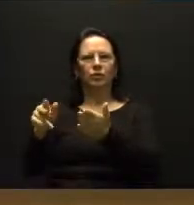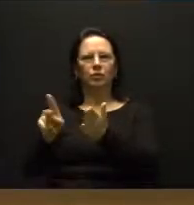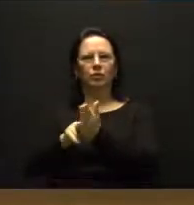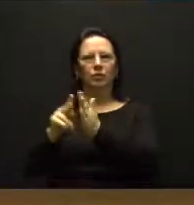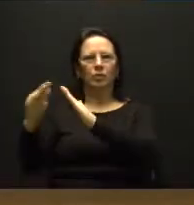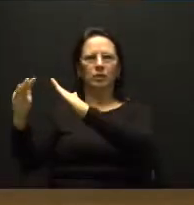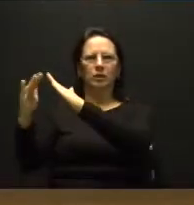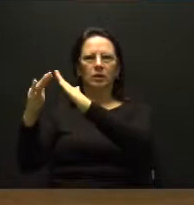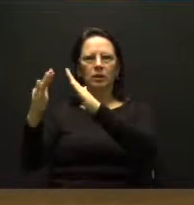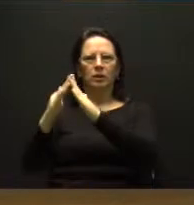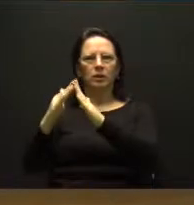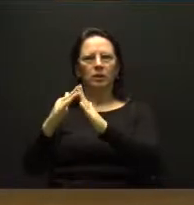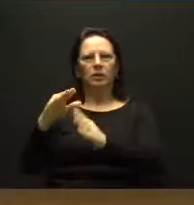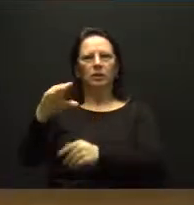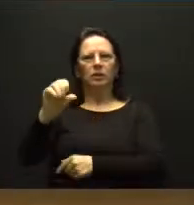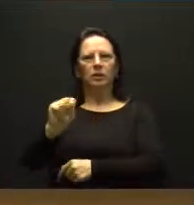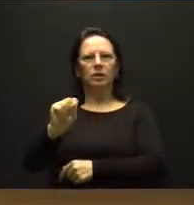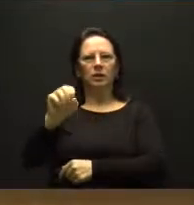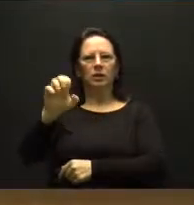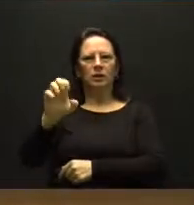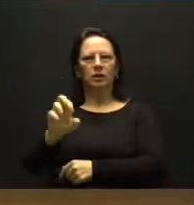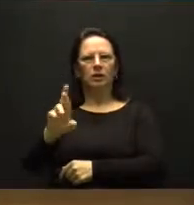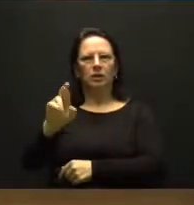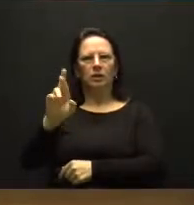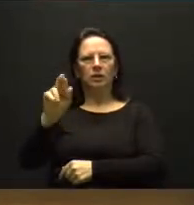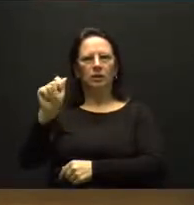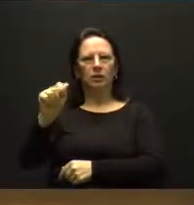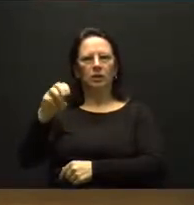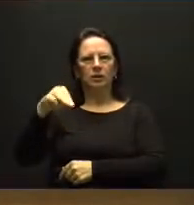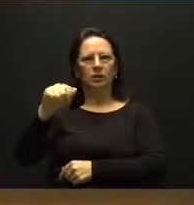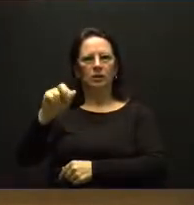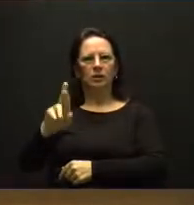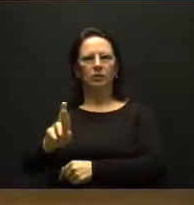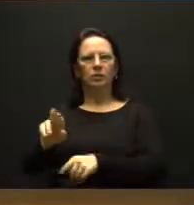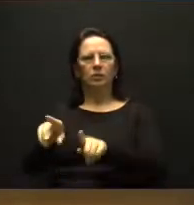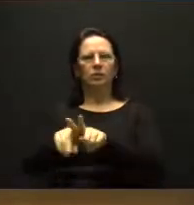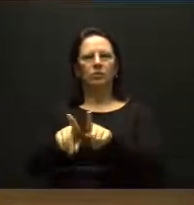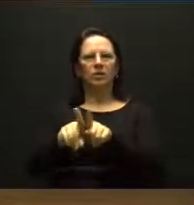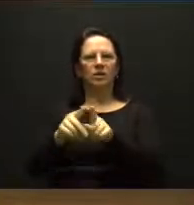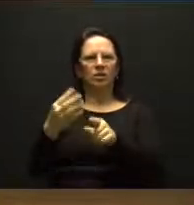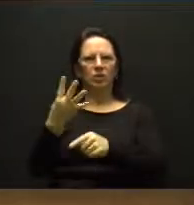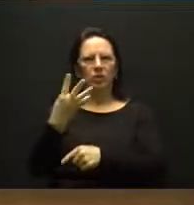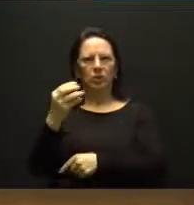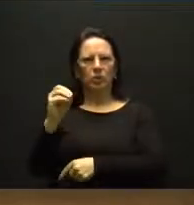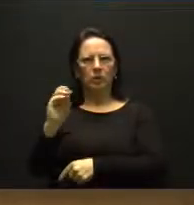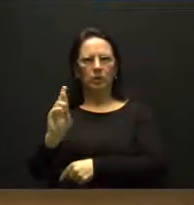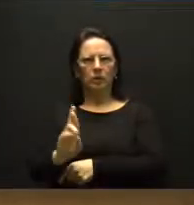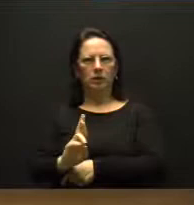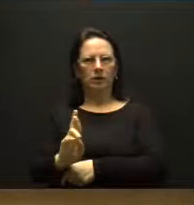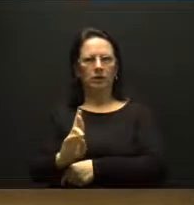serra do mar e esses 400 reais aí sempre foi questionado